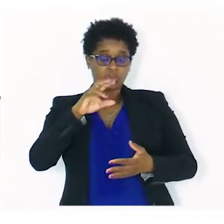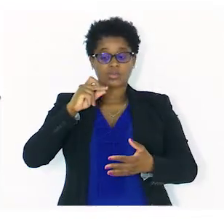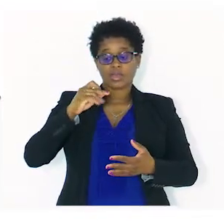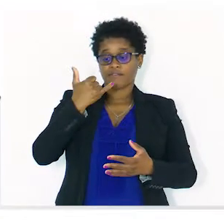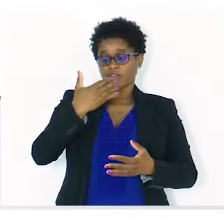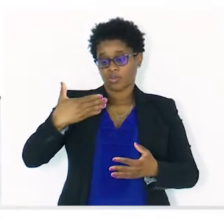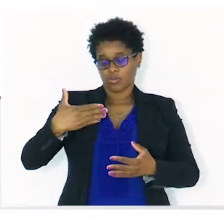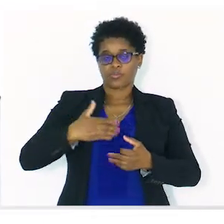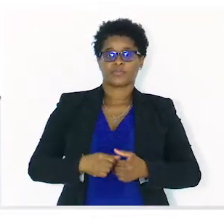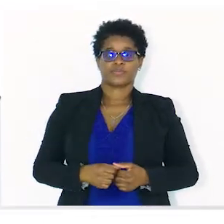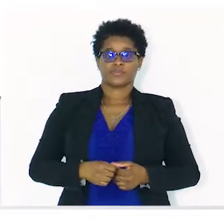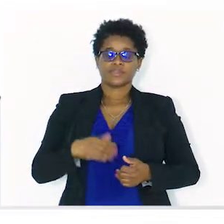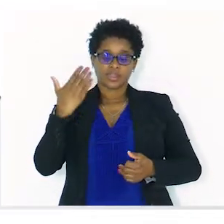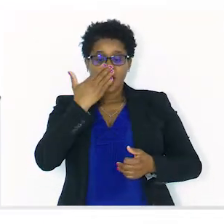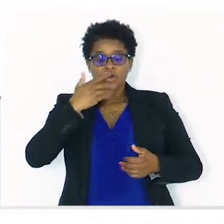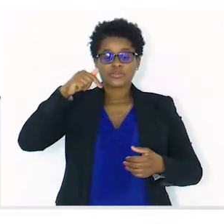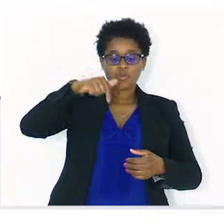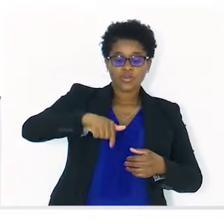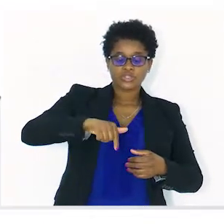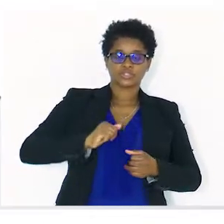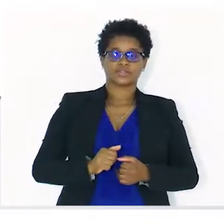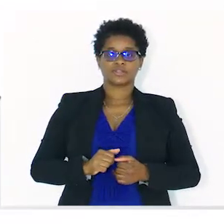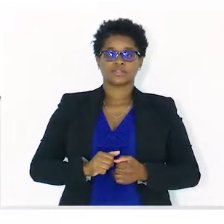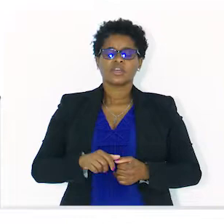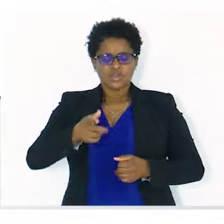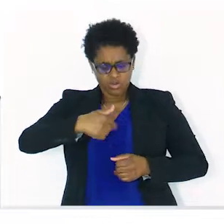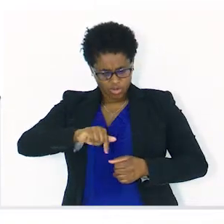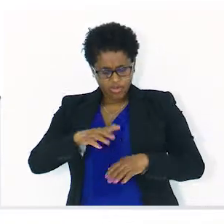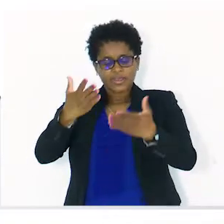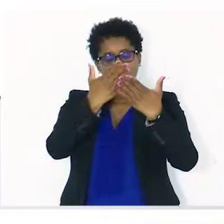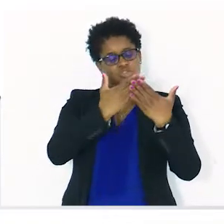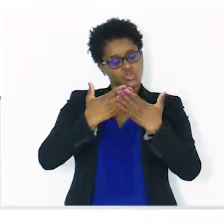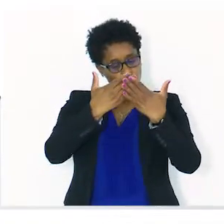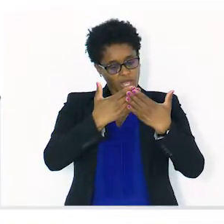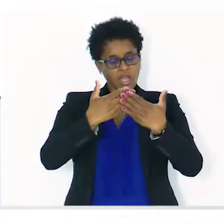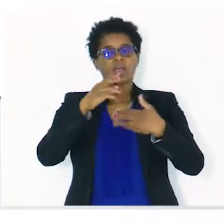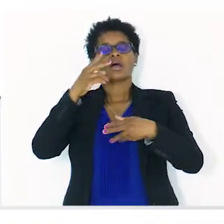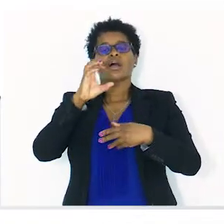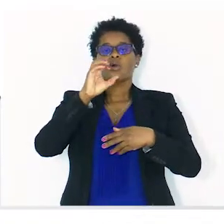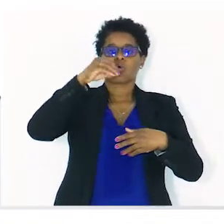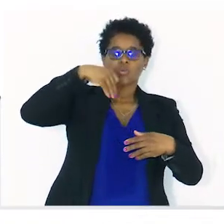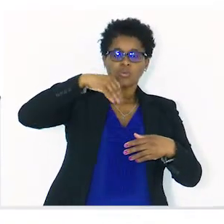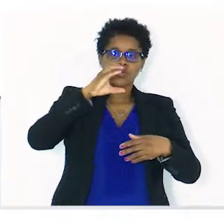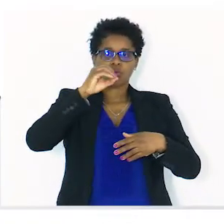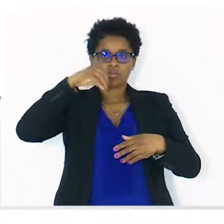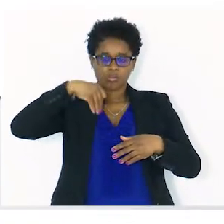21. Na aula de hoje, iremos estudar a composição da atmosfera